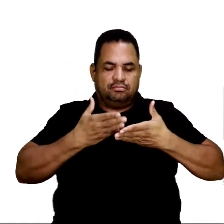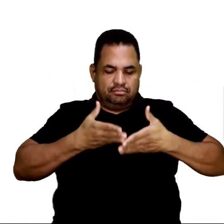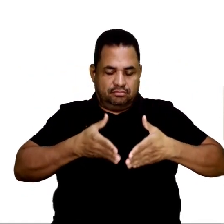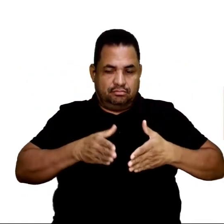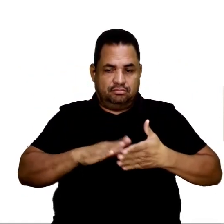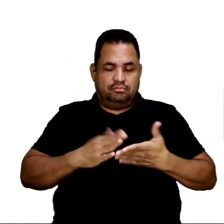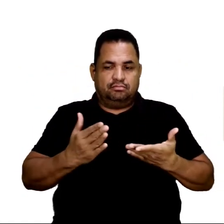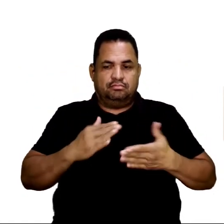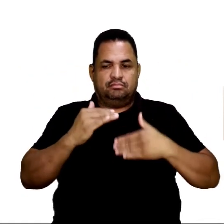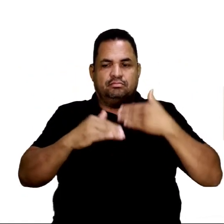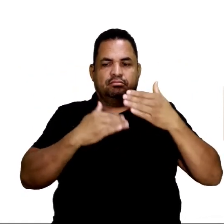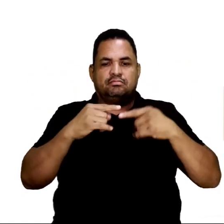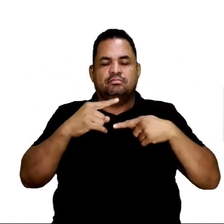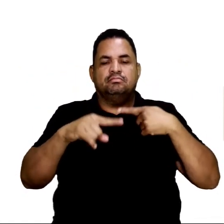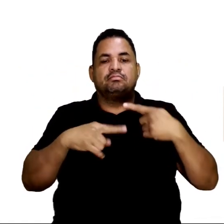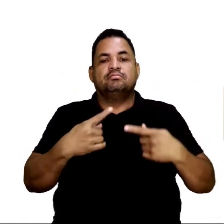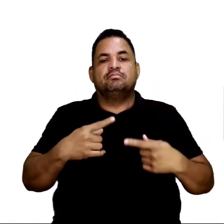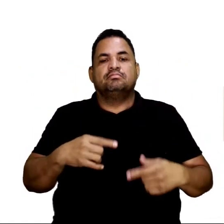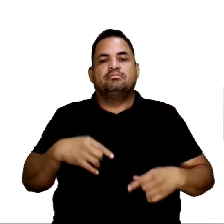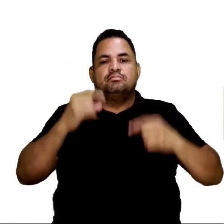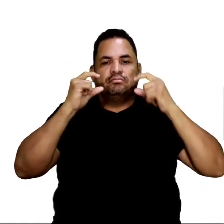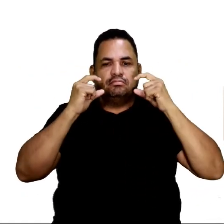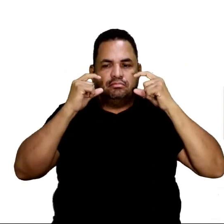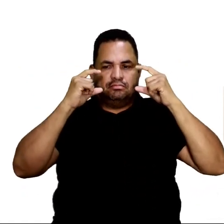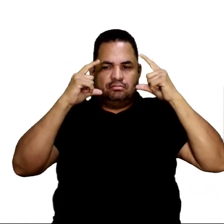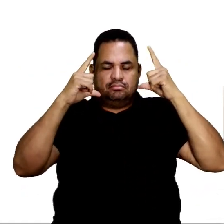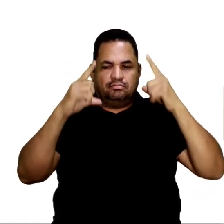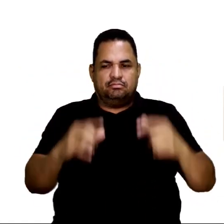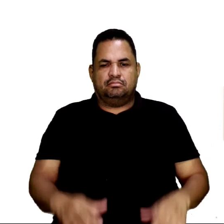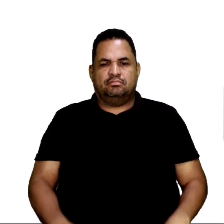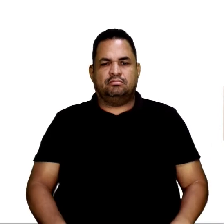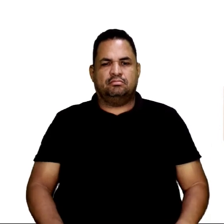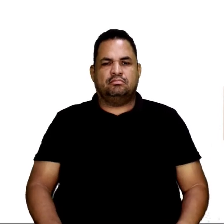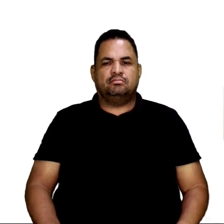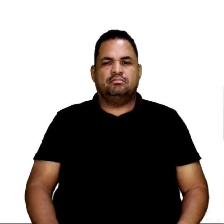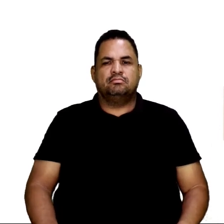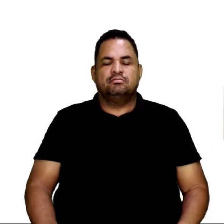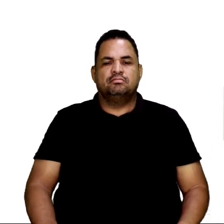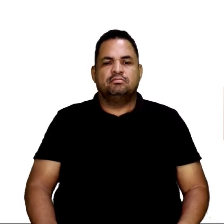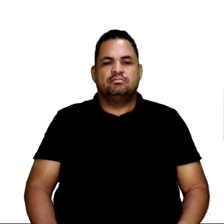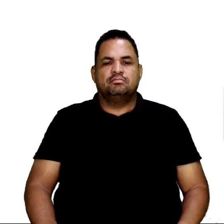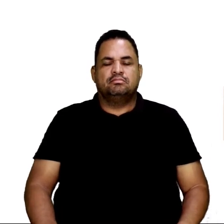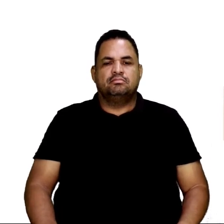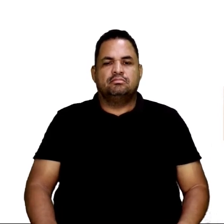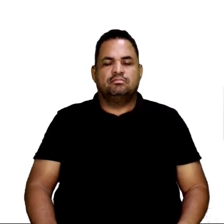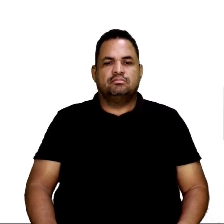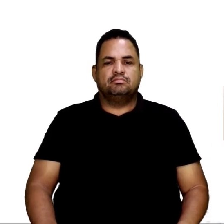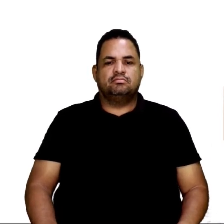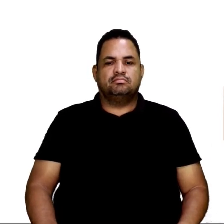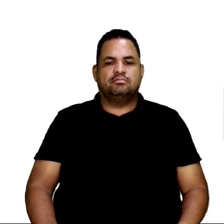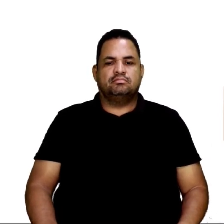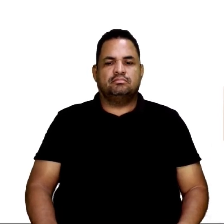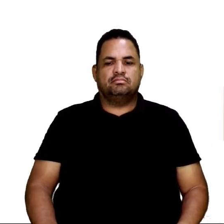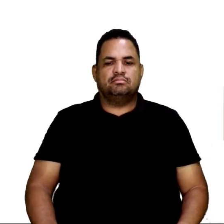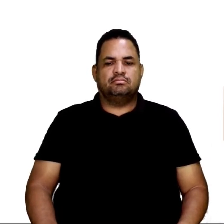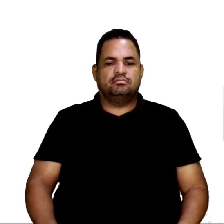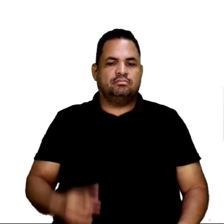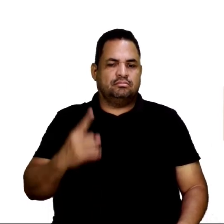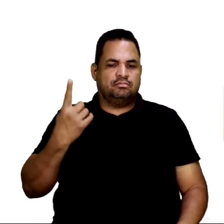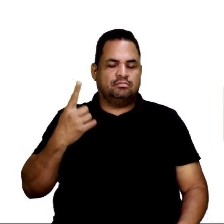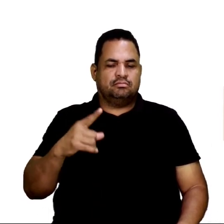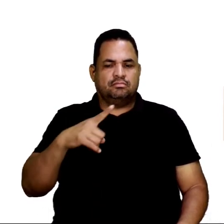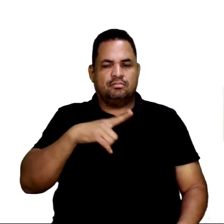esse desenvolvimento. Depois o cérebrozinho vai, e ele é meio achatadinho, né, nas têmporas mesmo, para